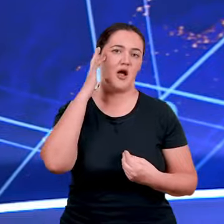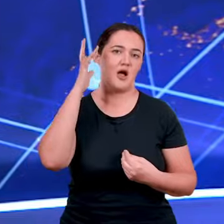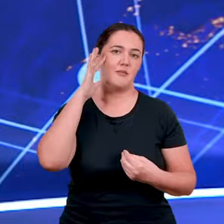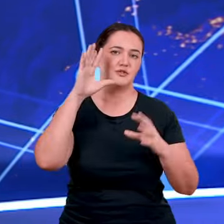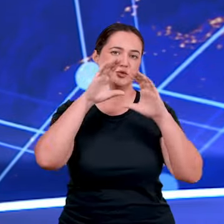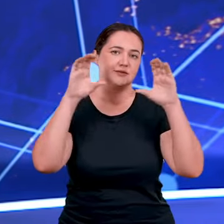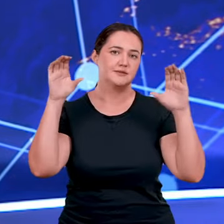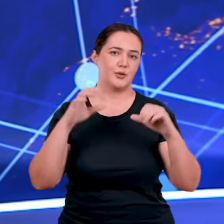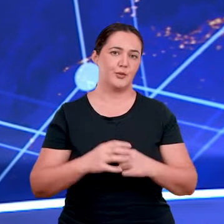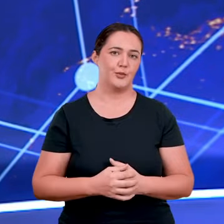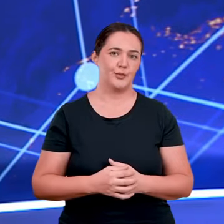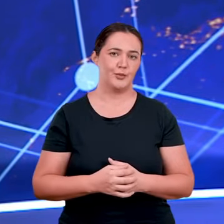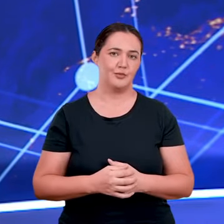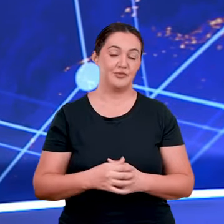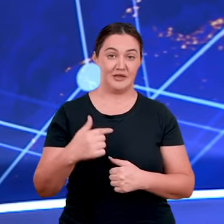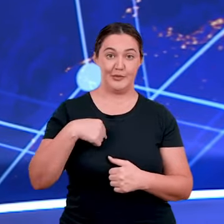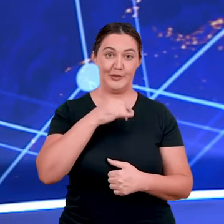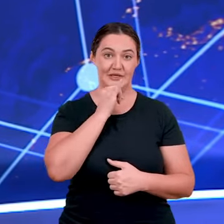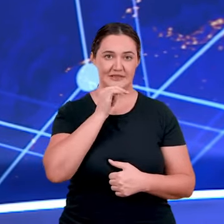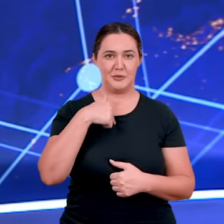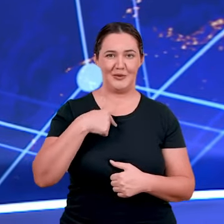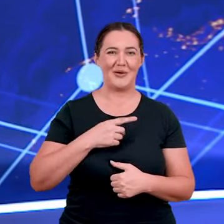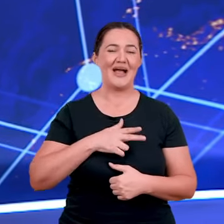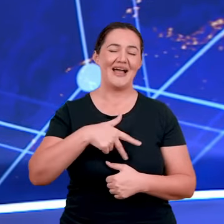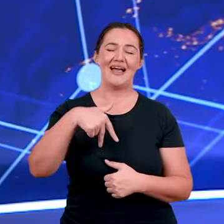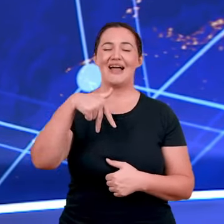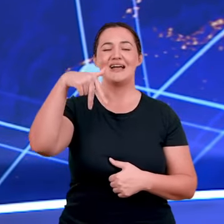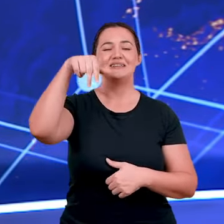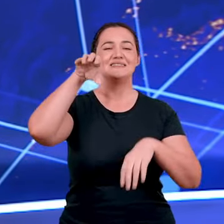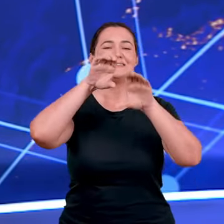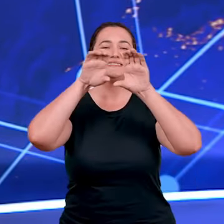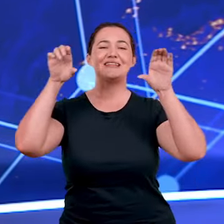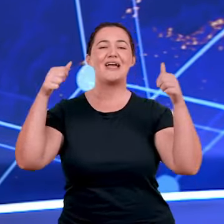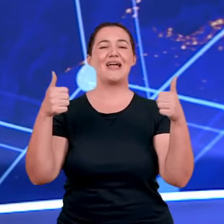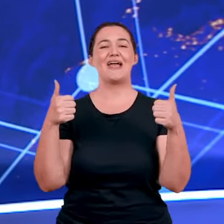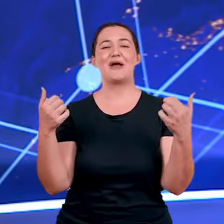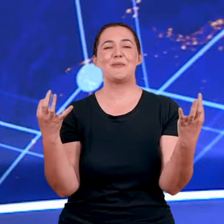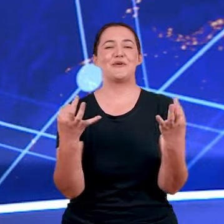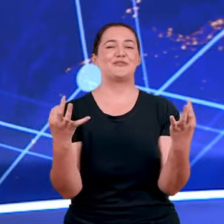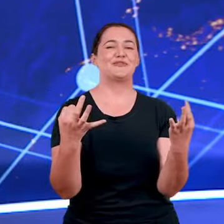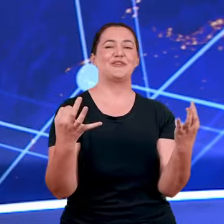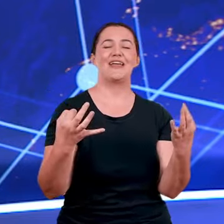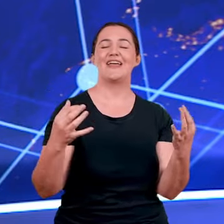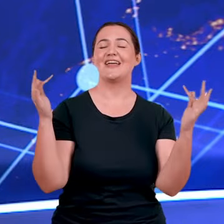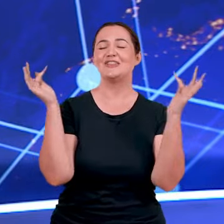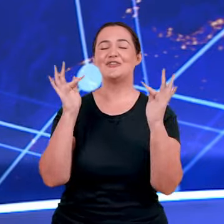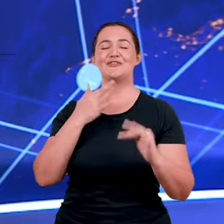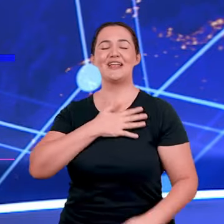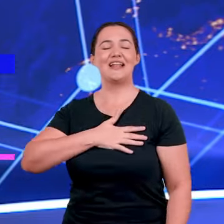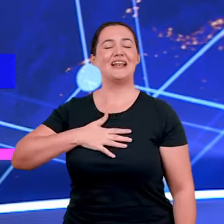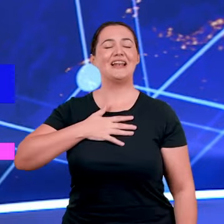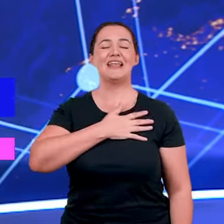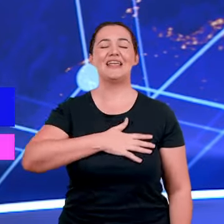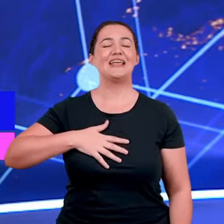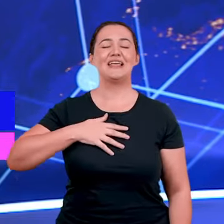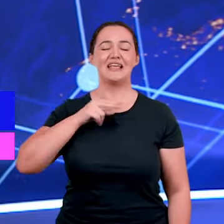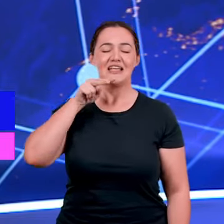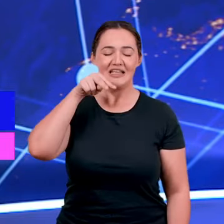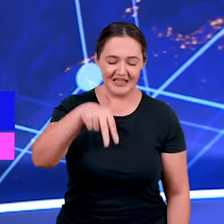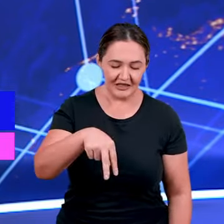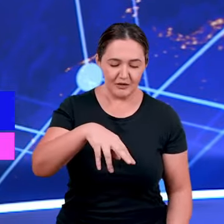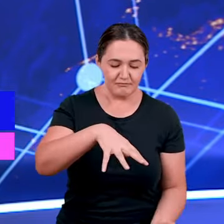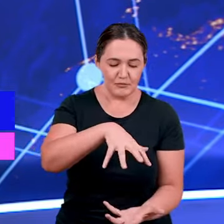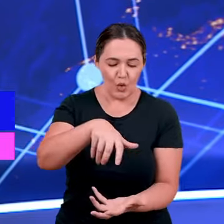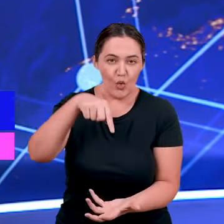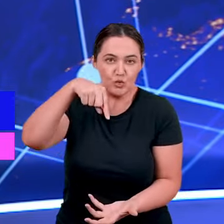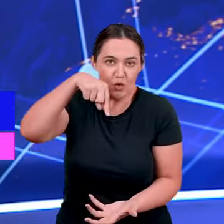céu para você, sabendo que do outro lado, próximo ali, existem pessoas que estão